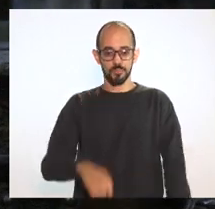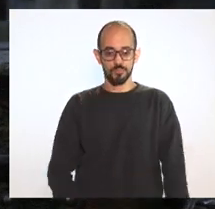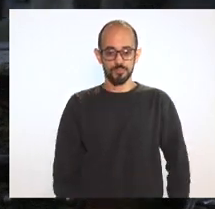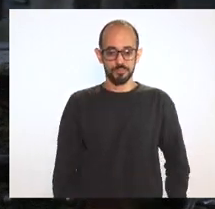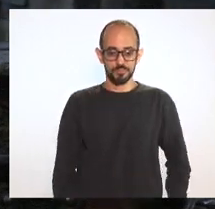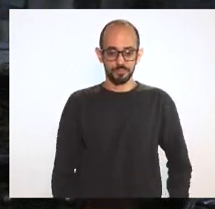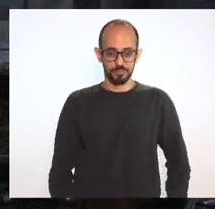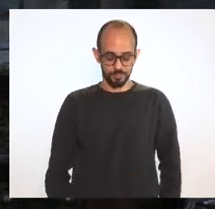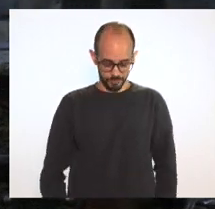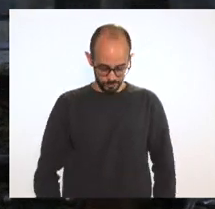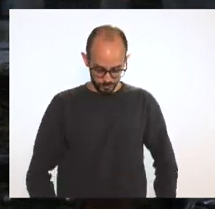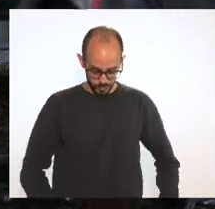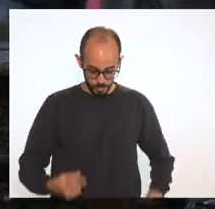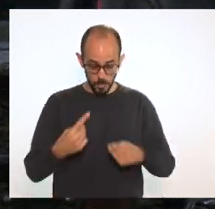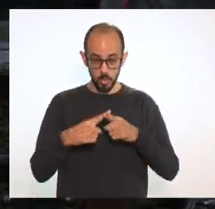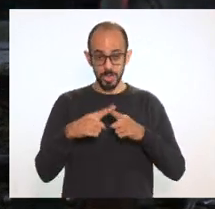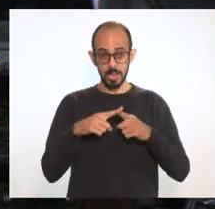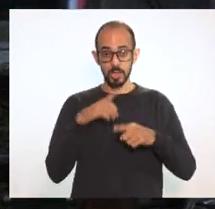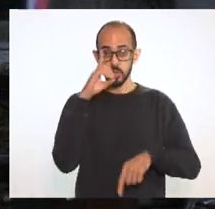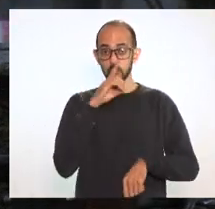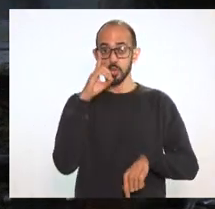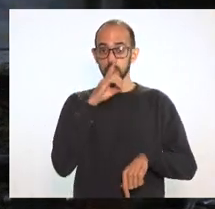Já que no próximo domingo